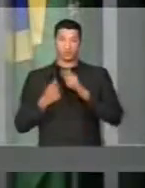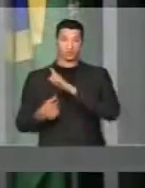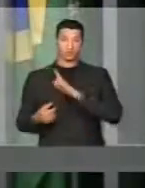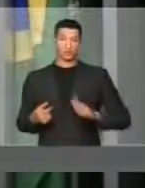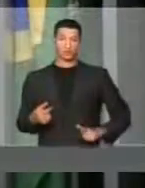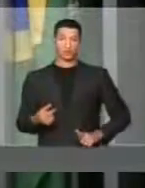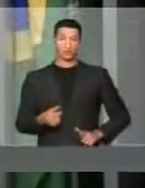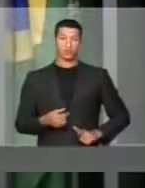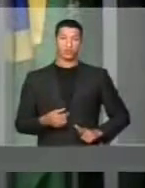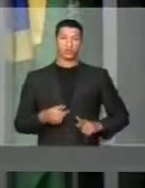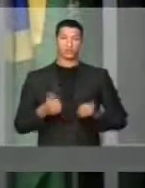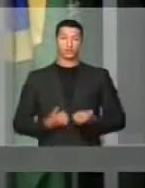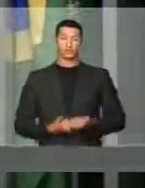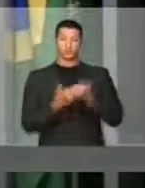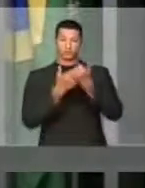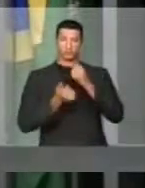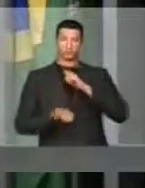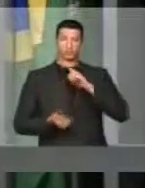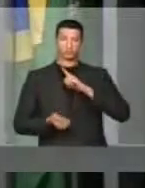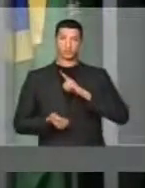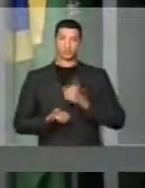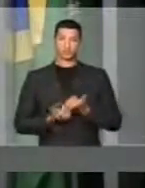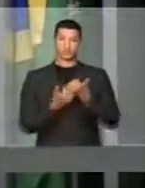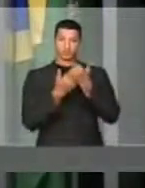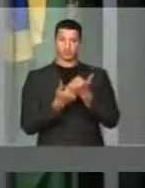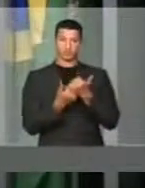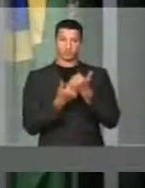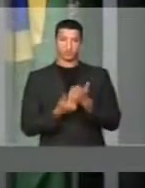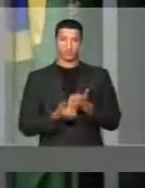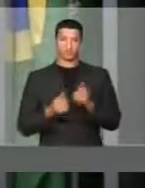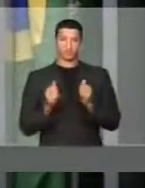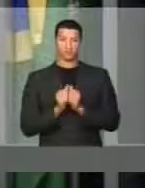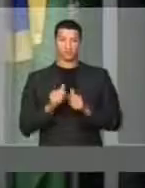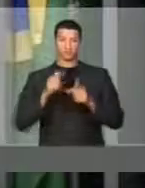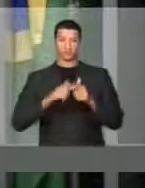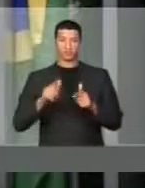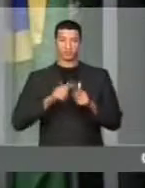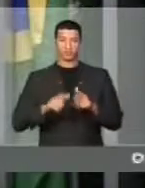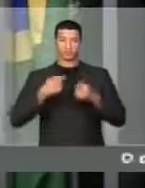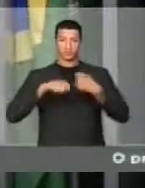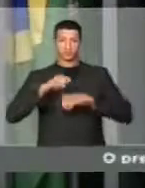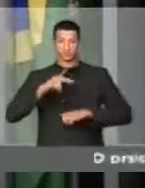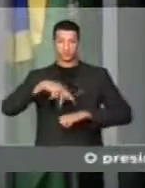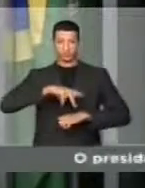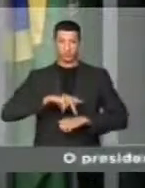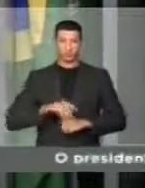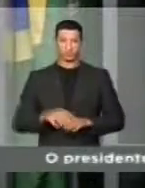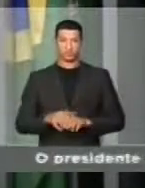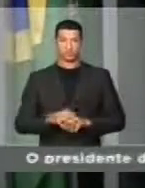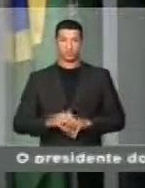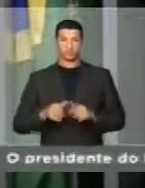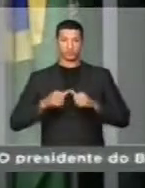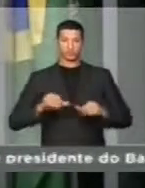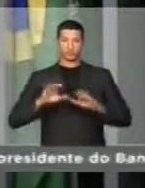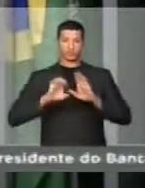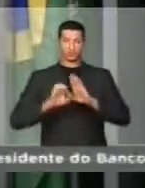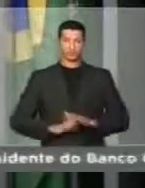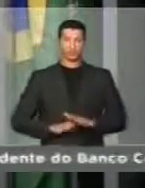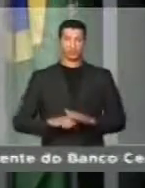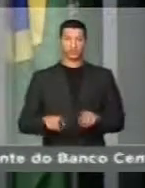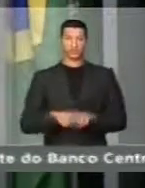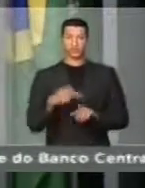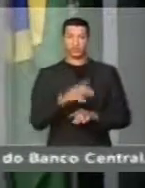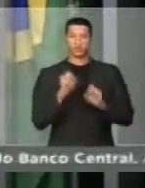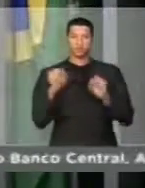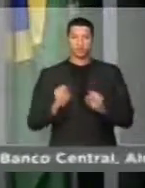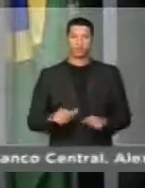governo, com o apoio que tinha nesta casa, com a situação econômica do país estabilizada,